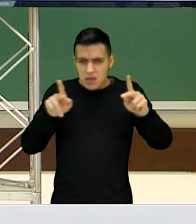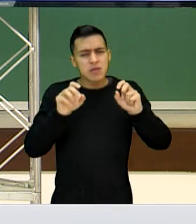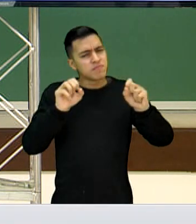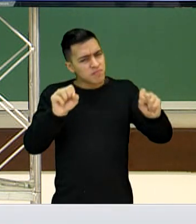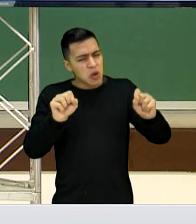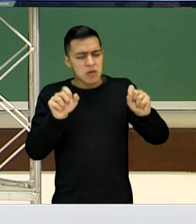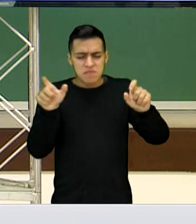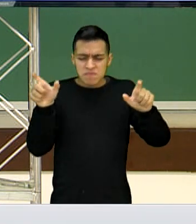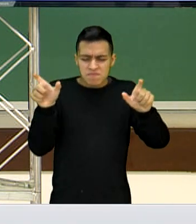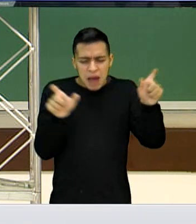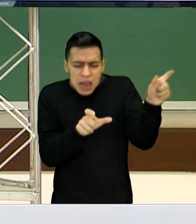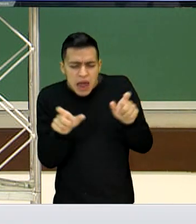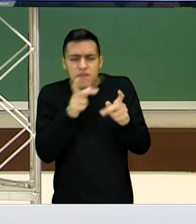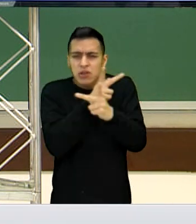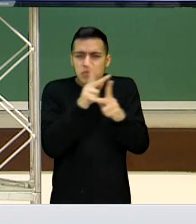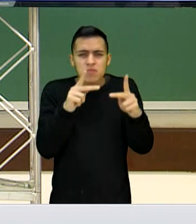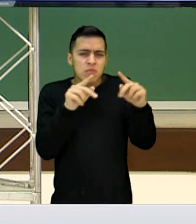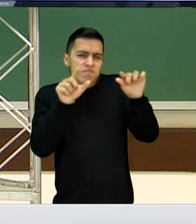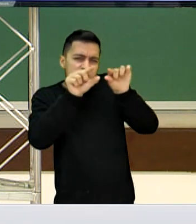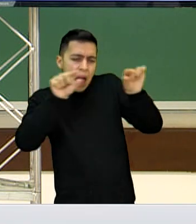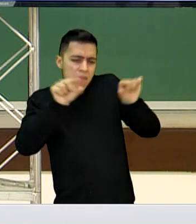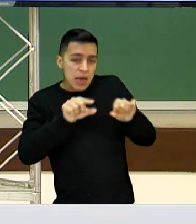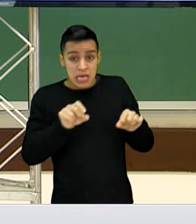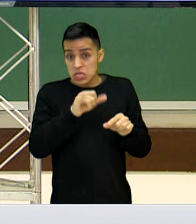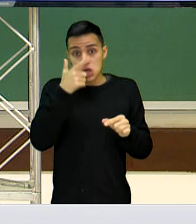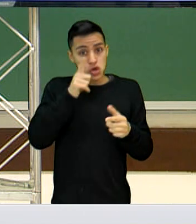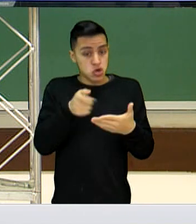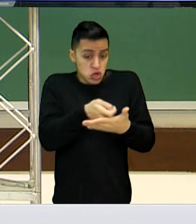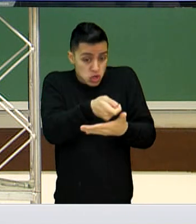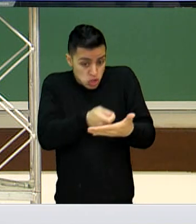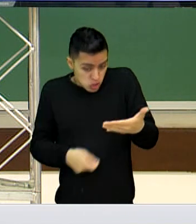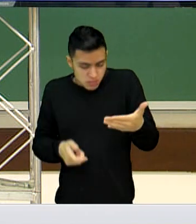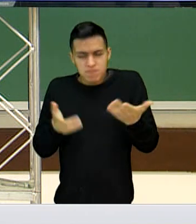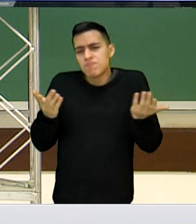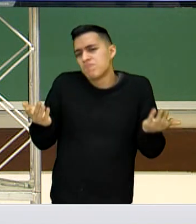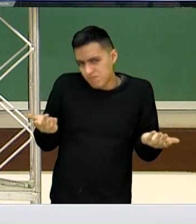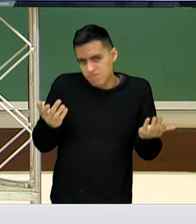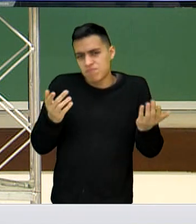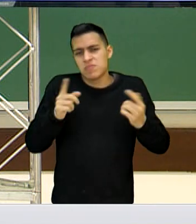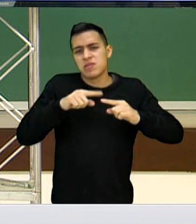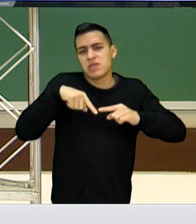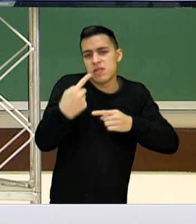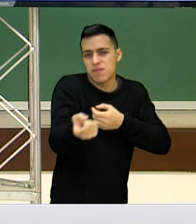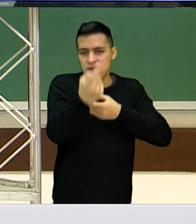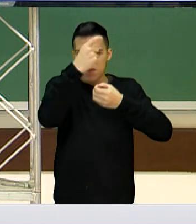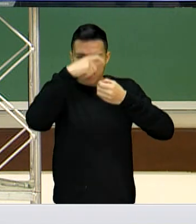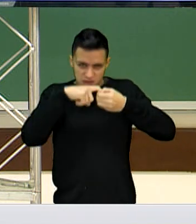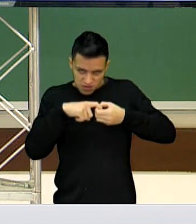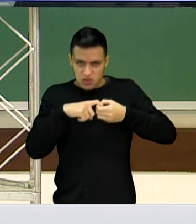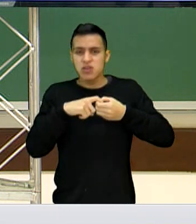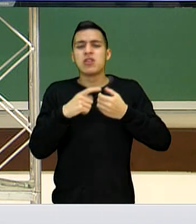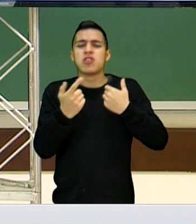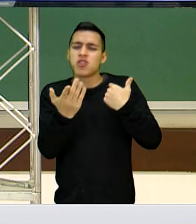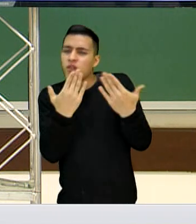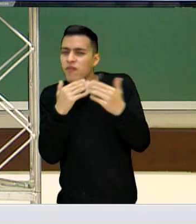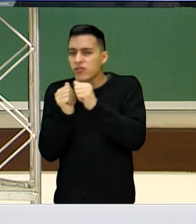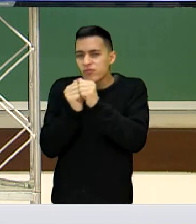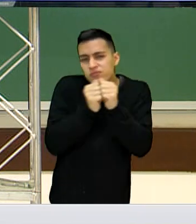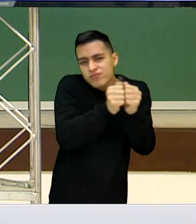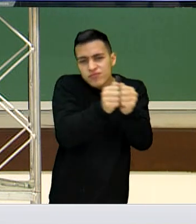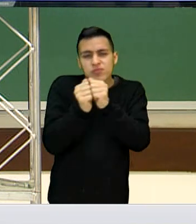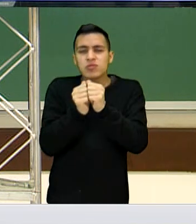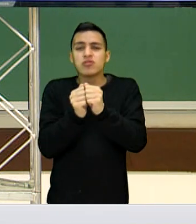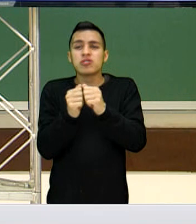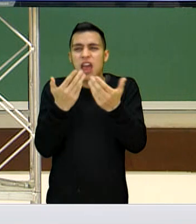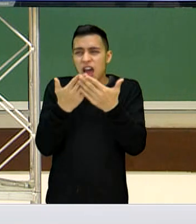fazer com palavra-chave em tópico, se você não conseguir responder tudinho, e aí depois a gente volta e conversa junto, e